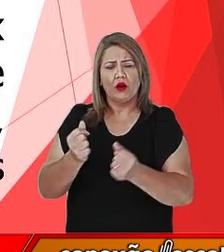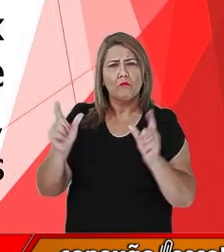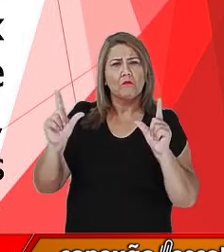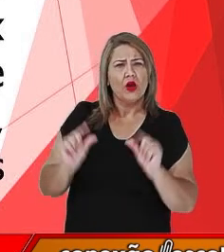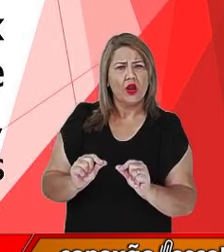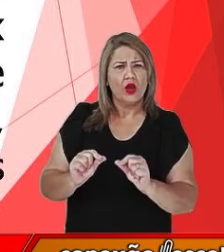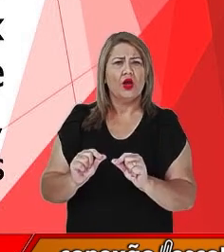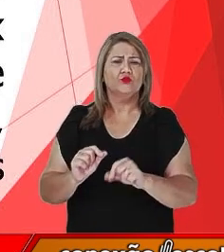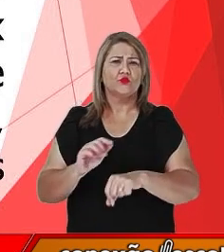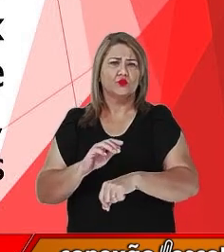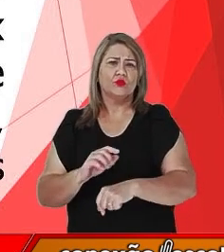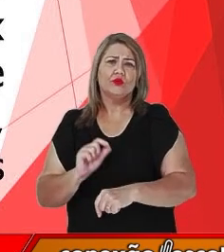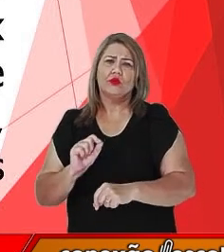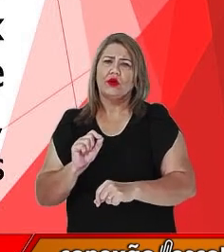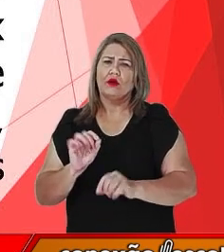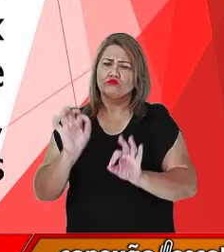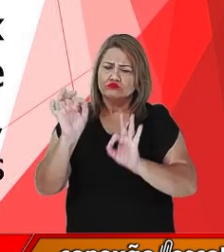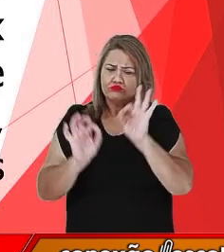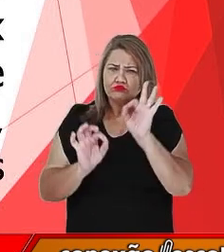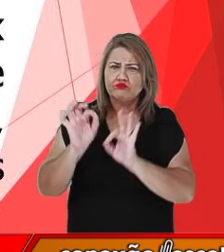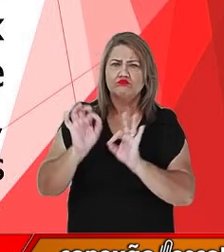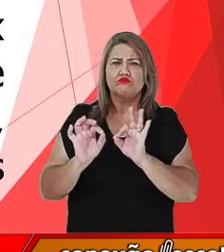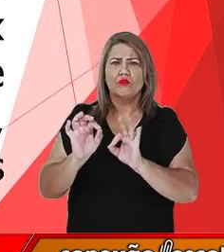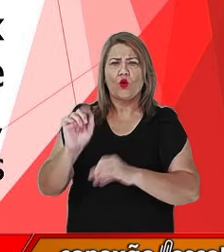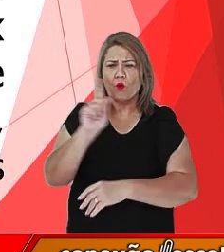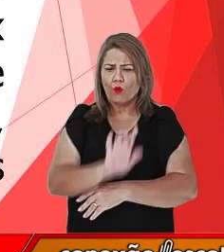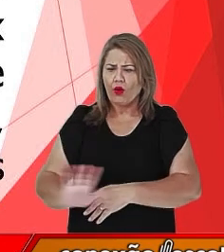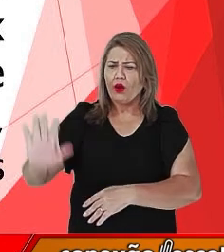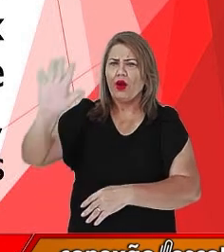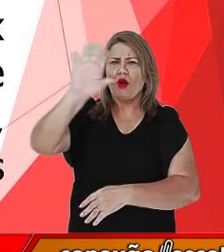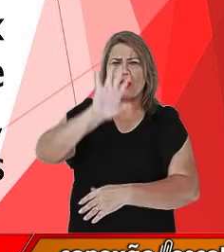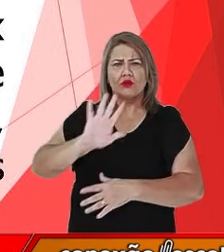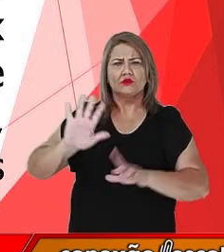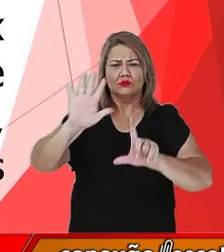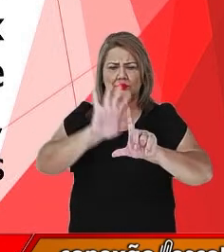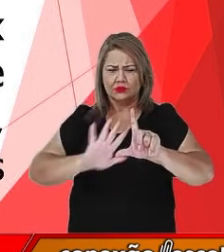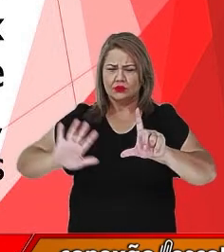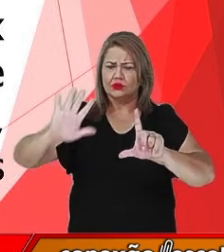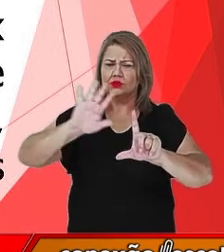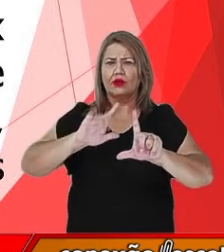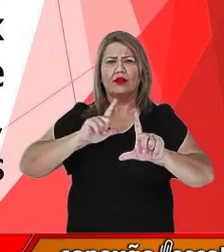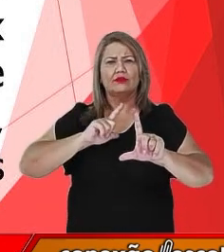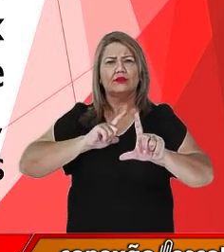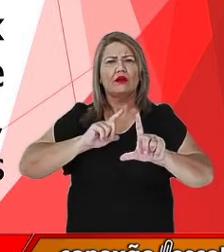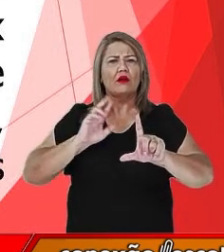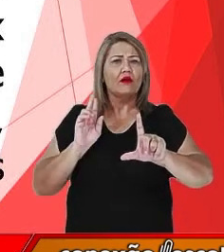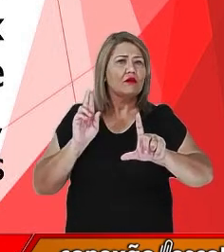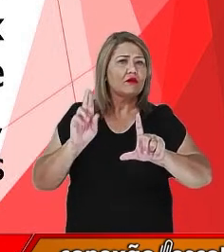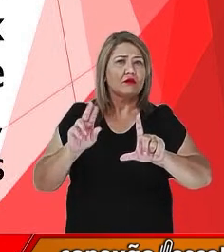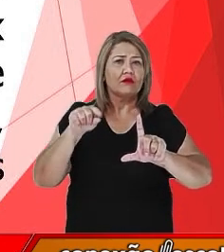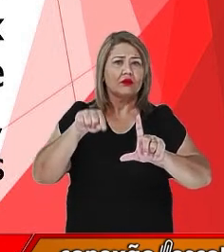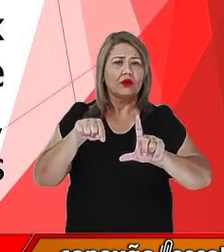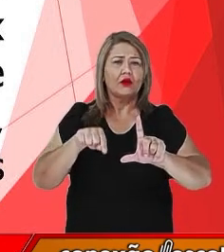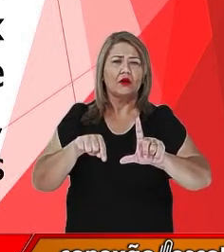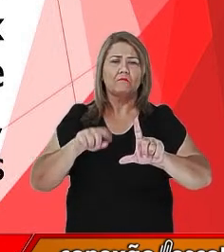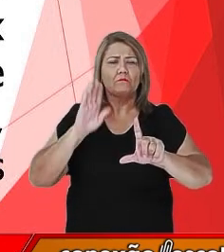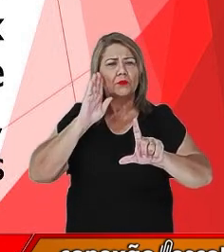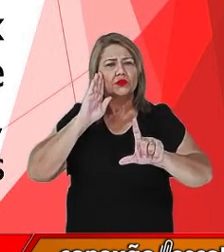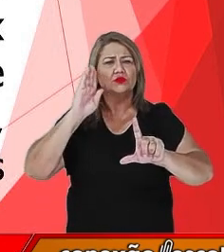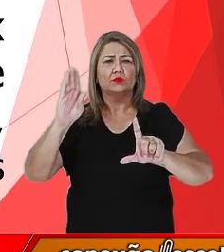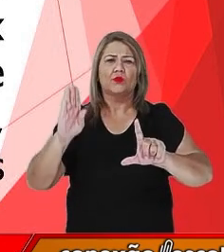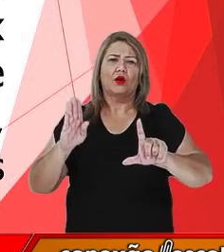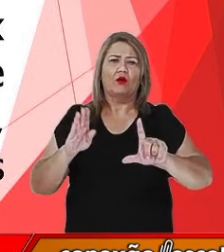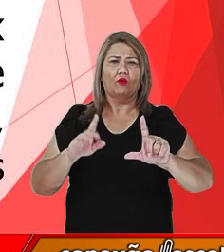benefício, elabore um mapa de Goiás que represente todos os modais de transporte e aponte os pontos